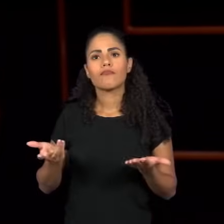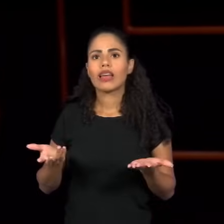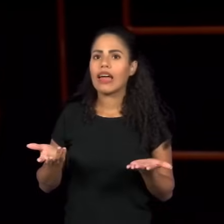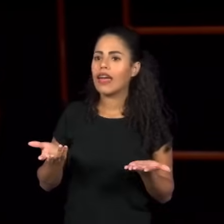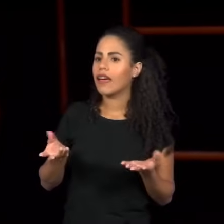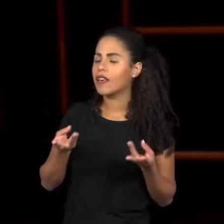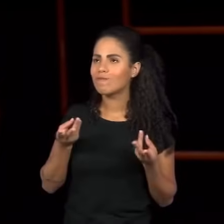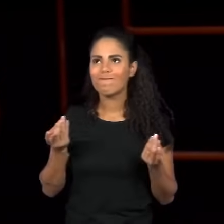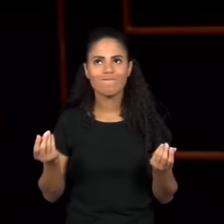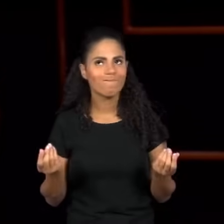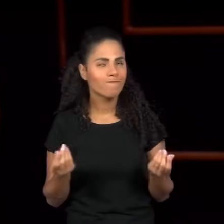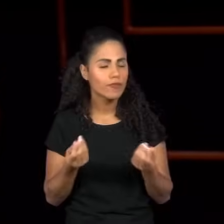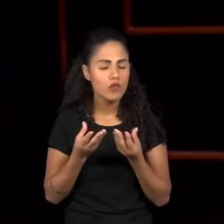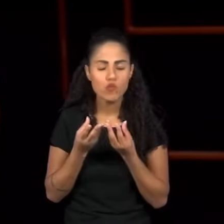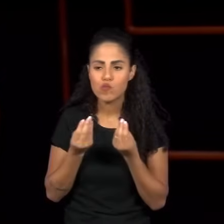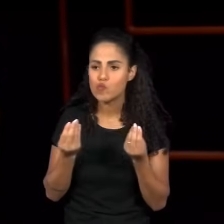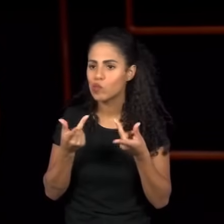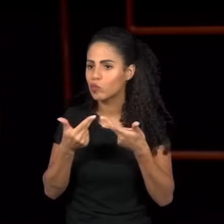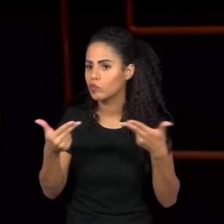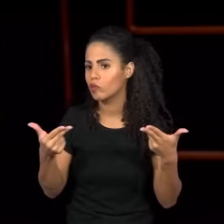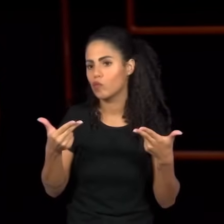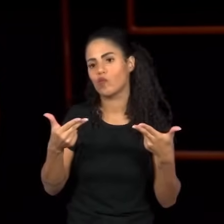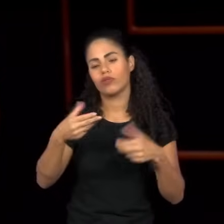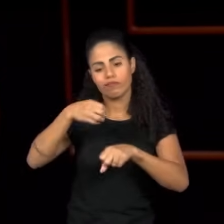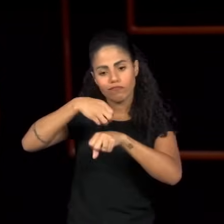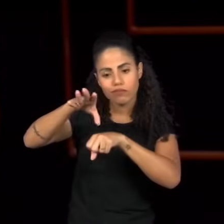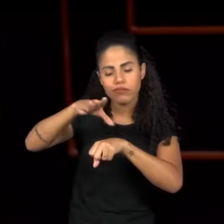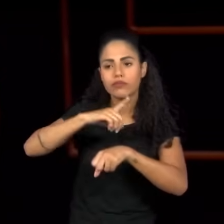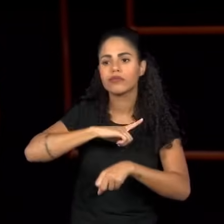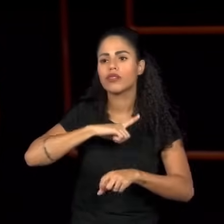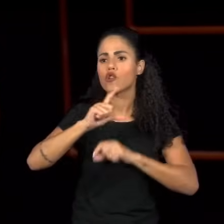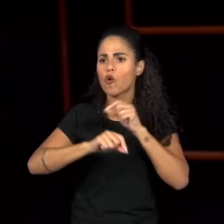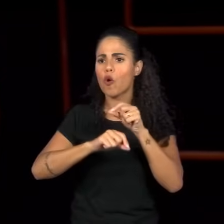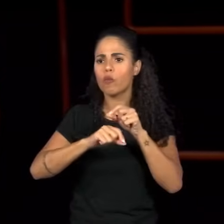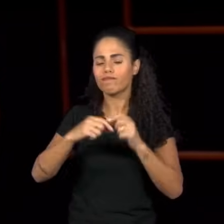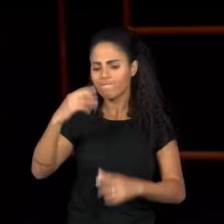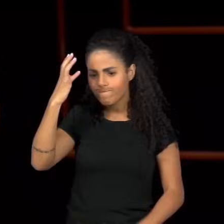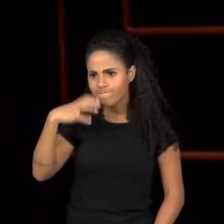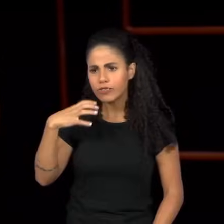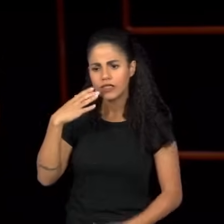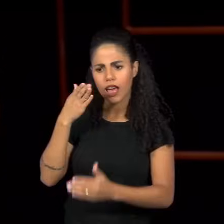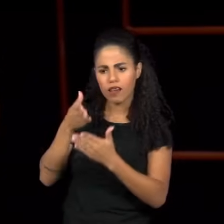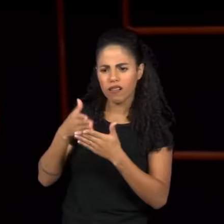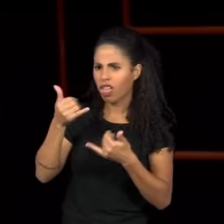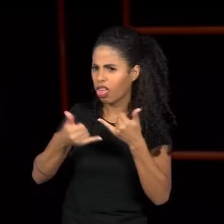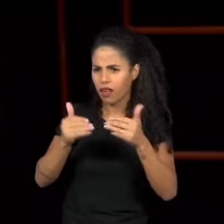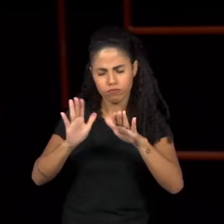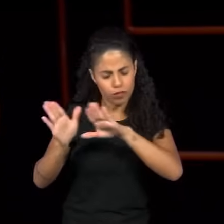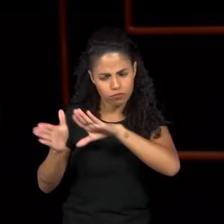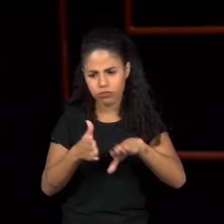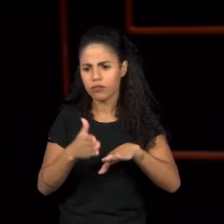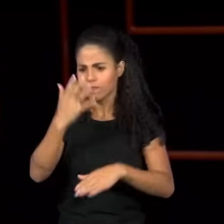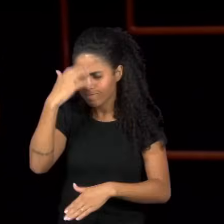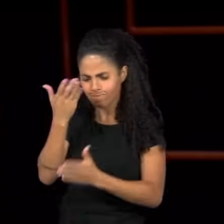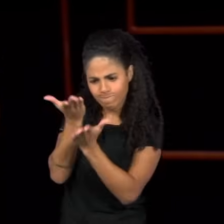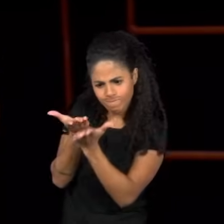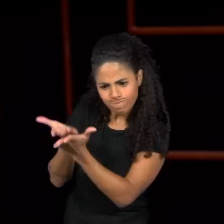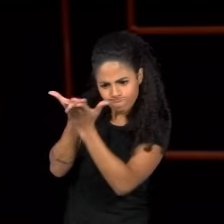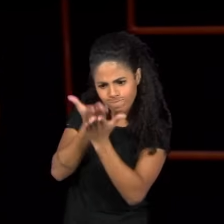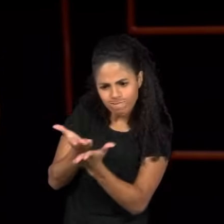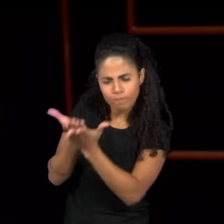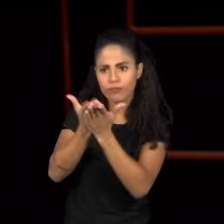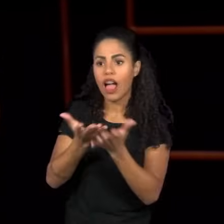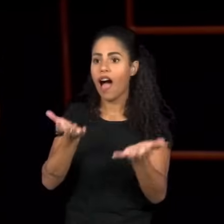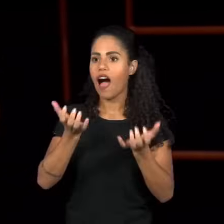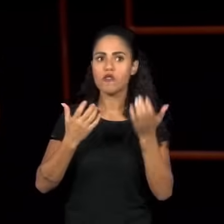É muita coisa, eu acho, sabe? É sobretudo levar a sério, não buscar o sucesso, mas